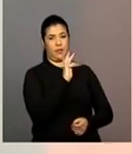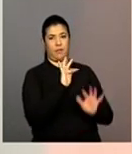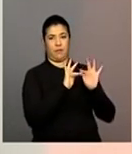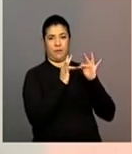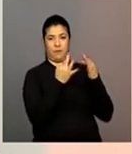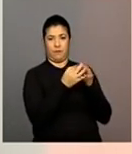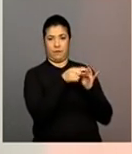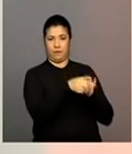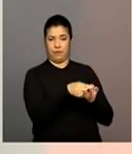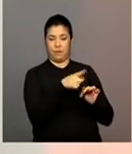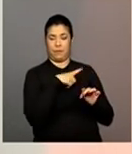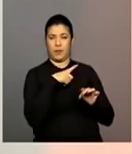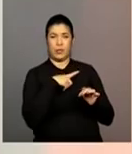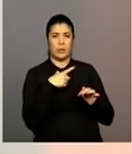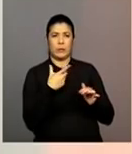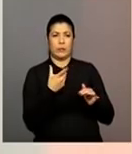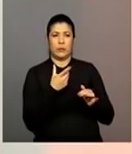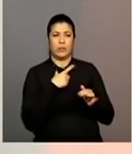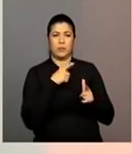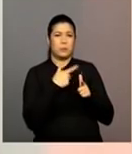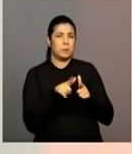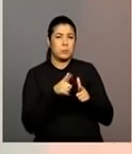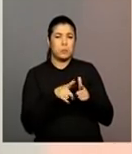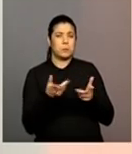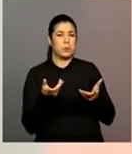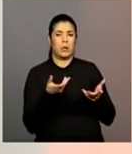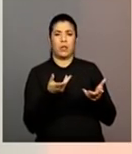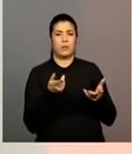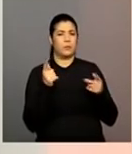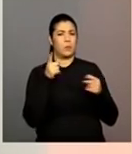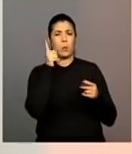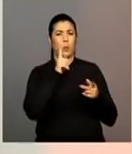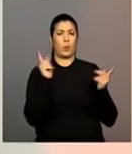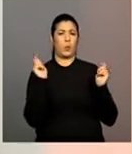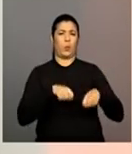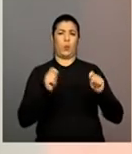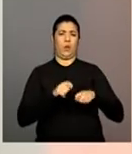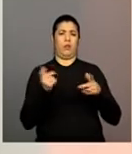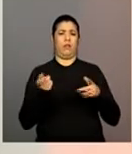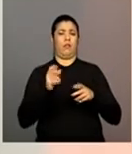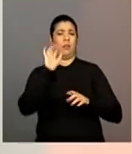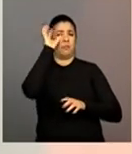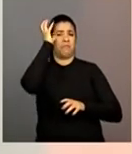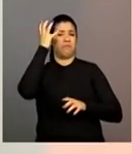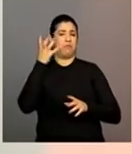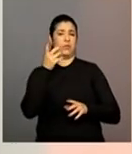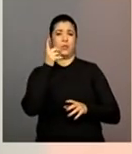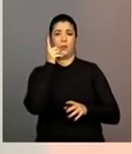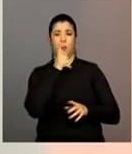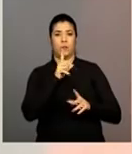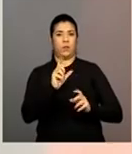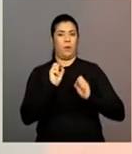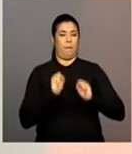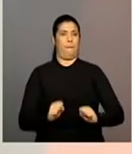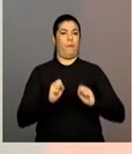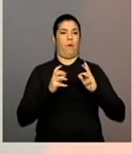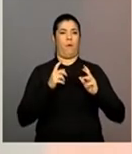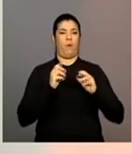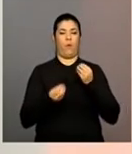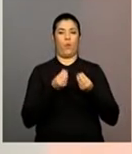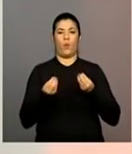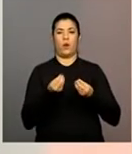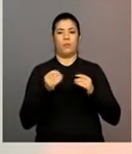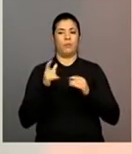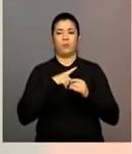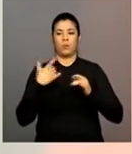eh que ela não tá se sentindo capaz de resolver ela não tá se sentindo empoderada suficiente ela não tem uma